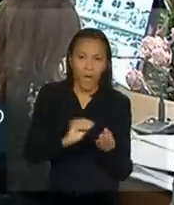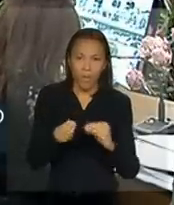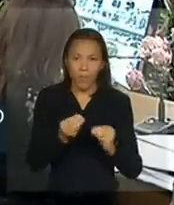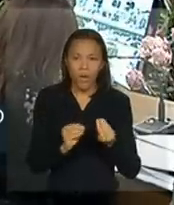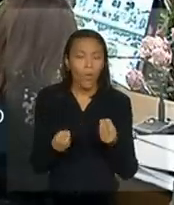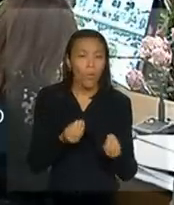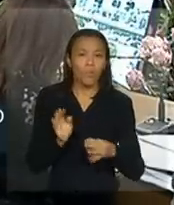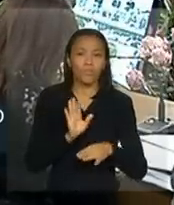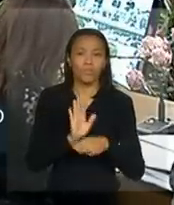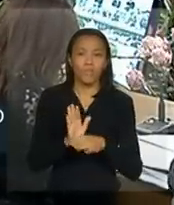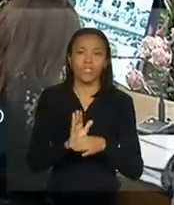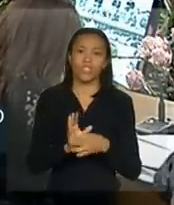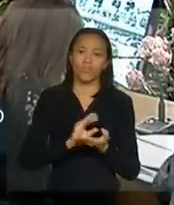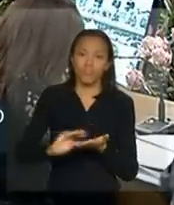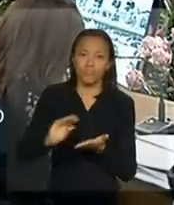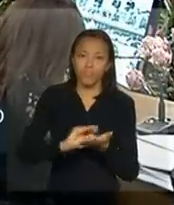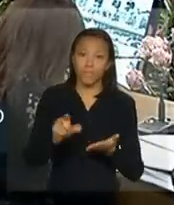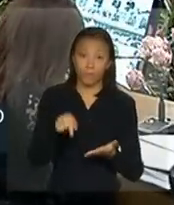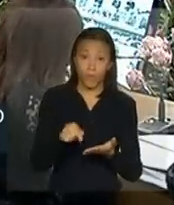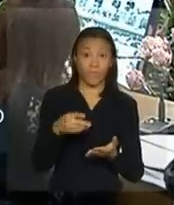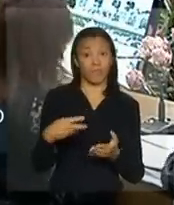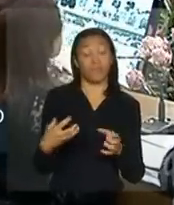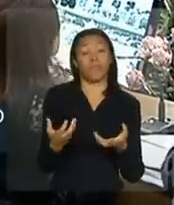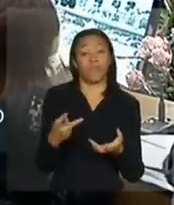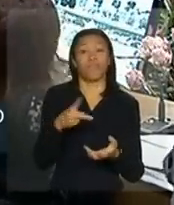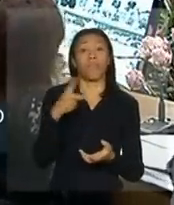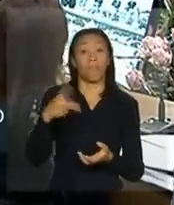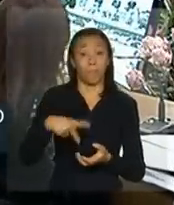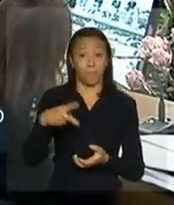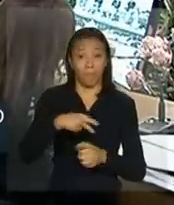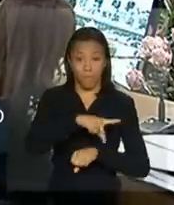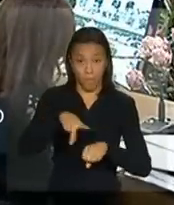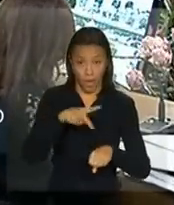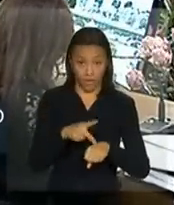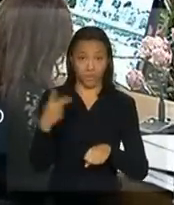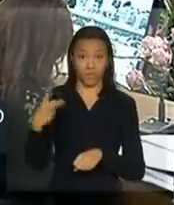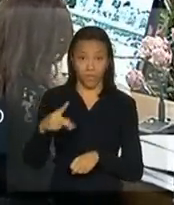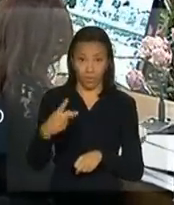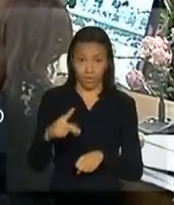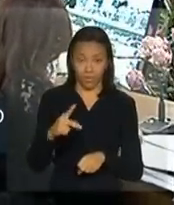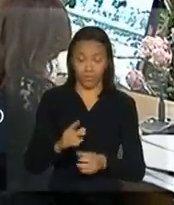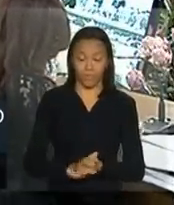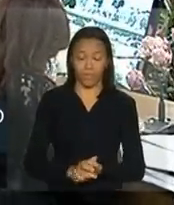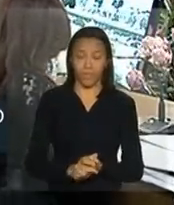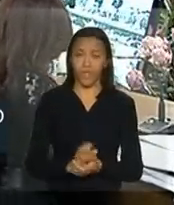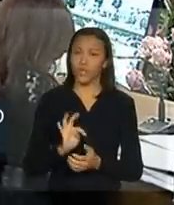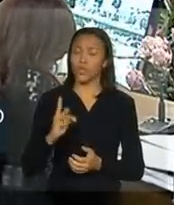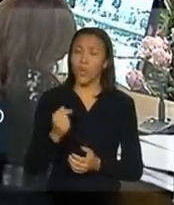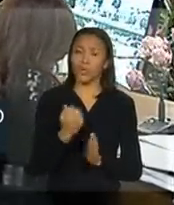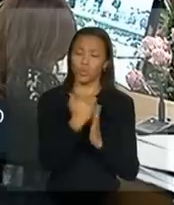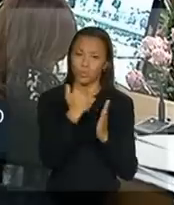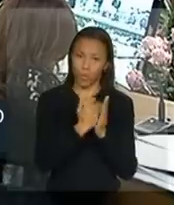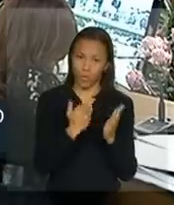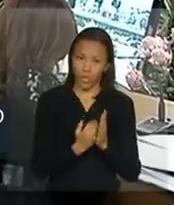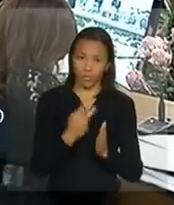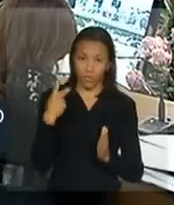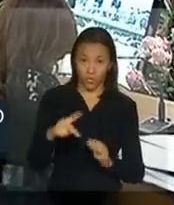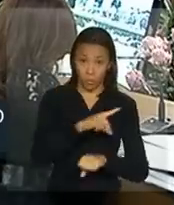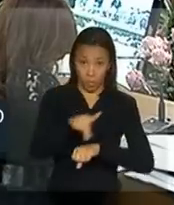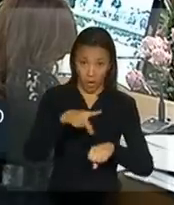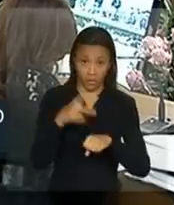de investimentos com esse país vizinho e irmão. Todos os programas paraguaios no âmbito do